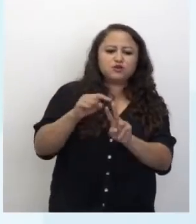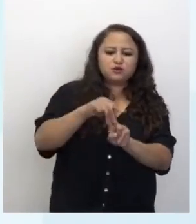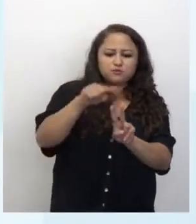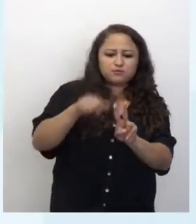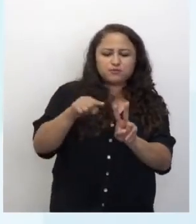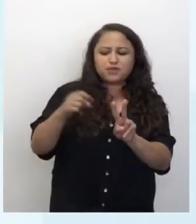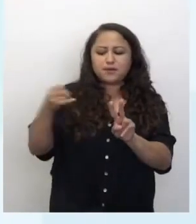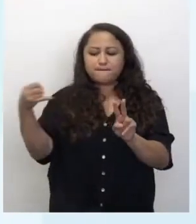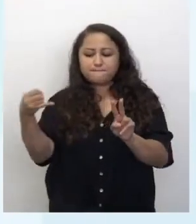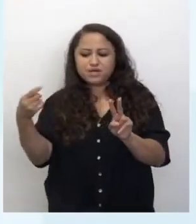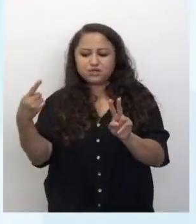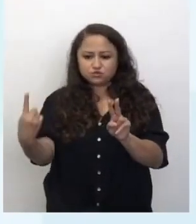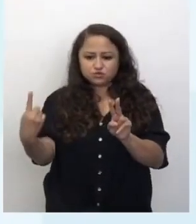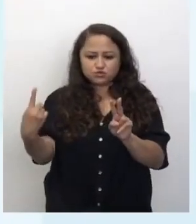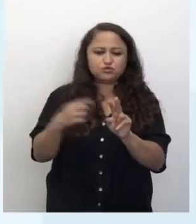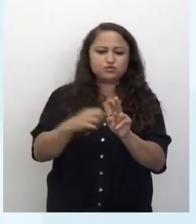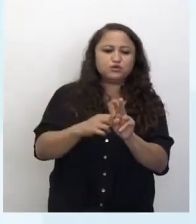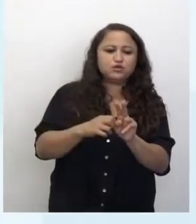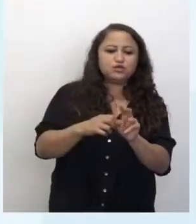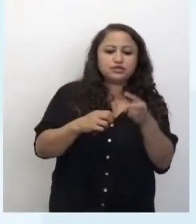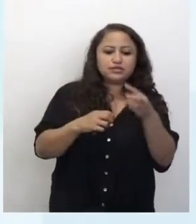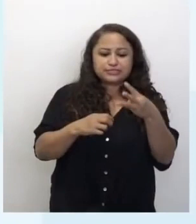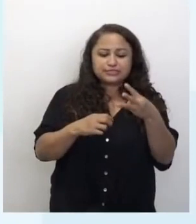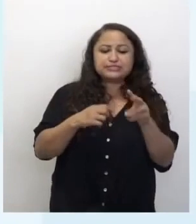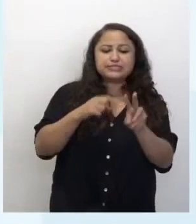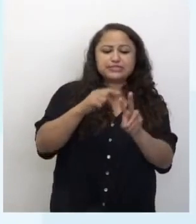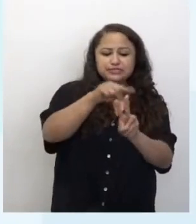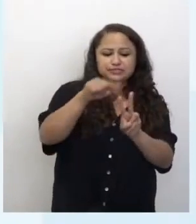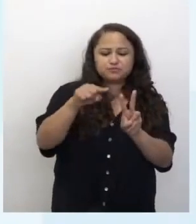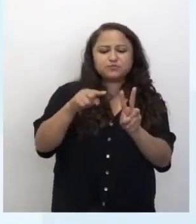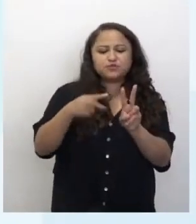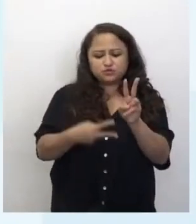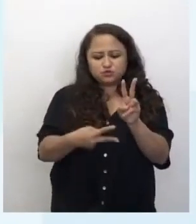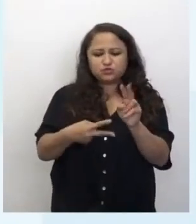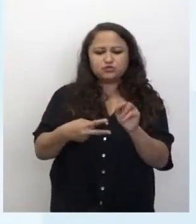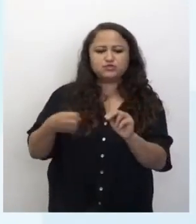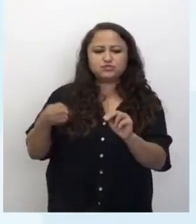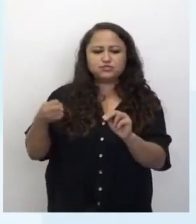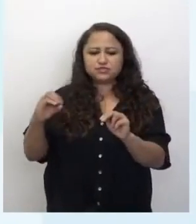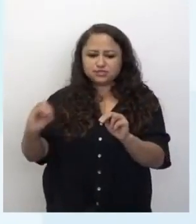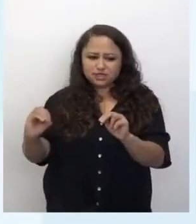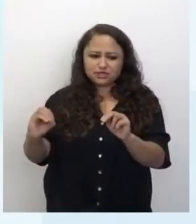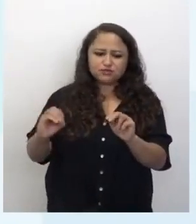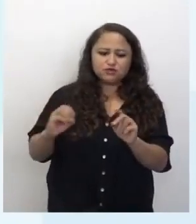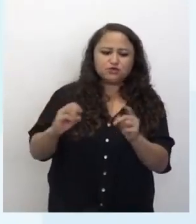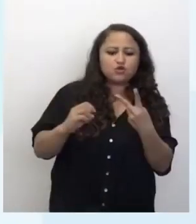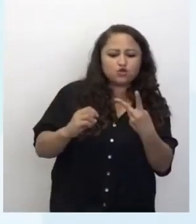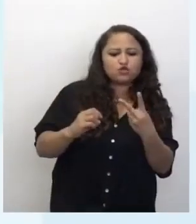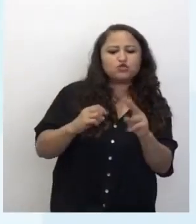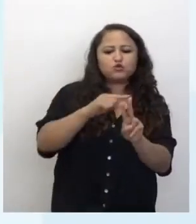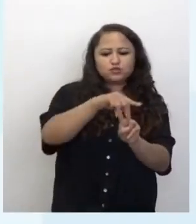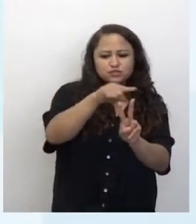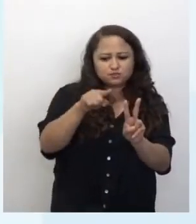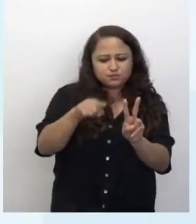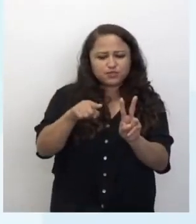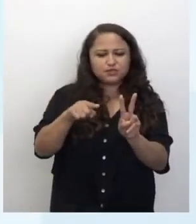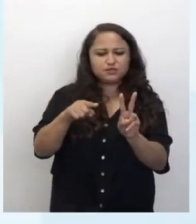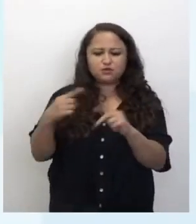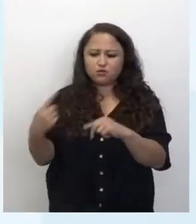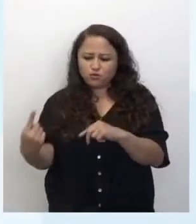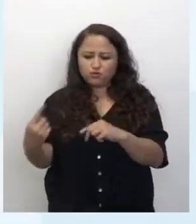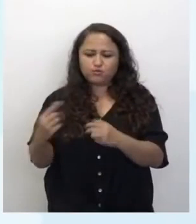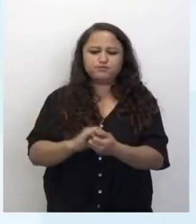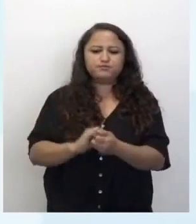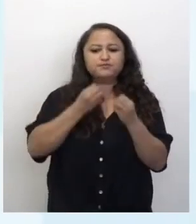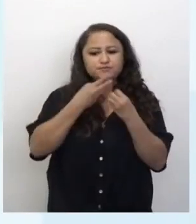π, menos 1, cosseno de 3π sobre 2, 0 e cosseno de 2π, 1. Muito bem.